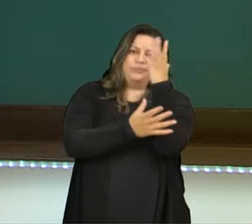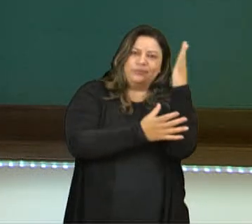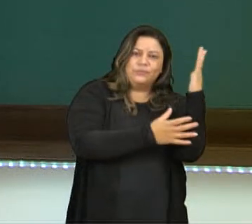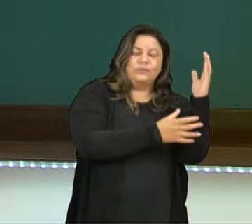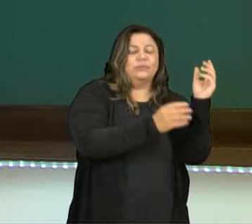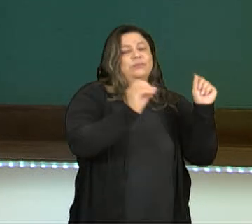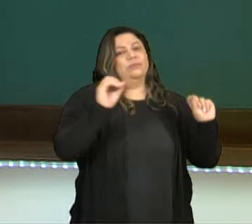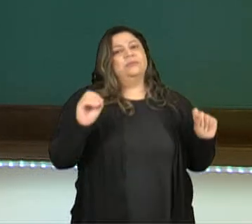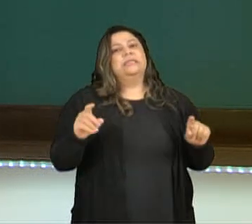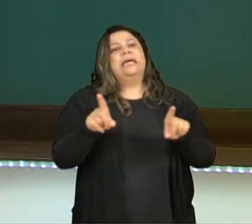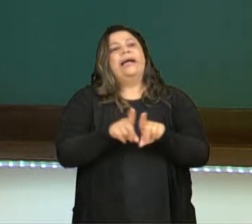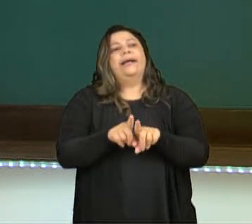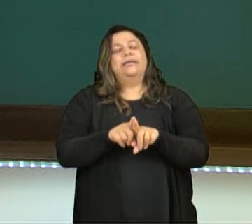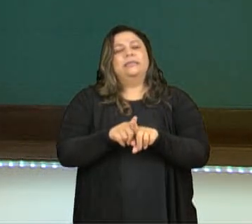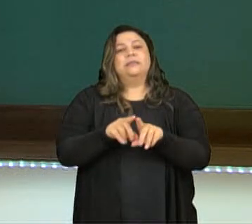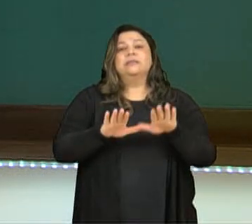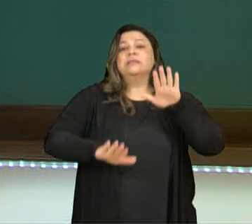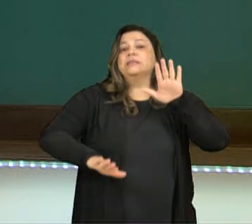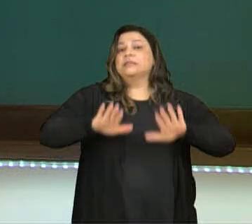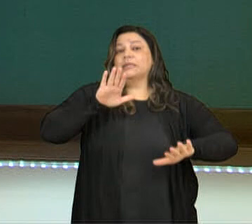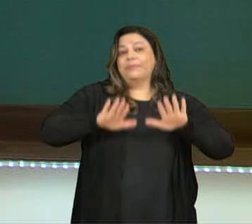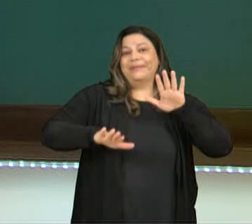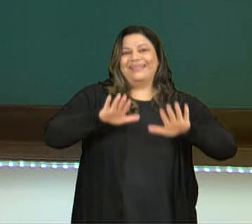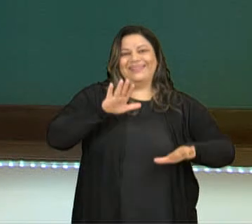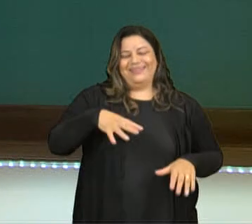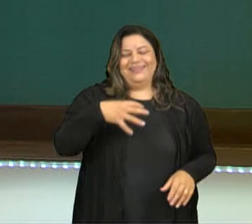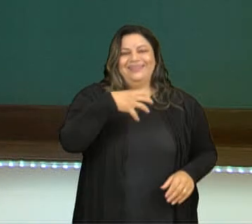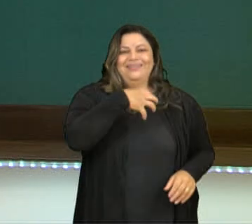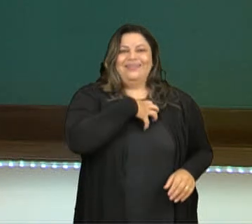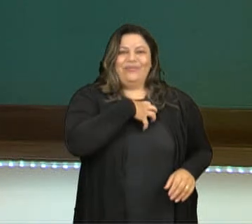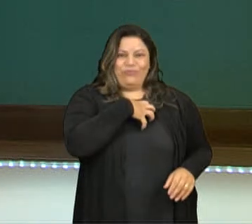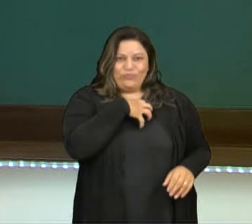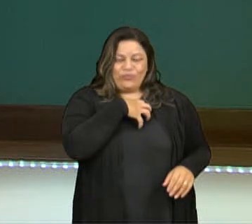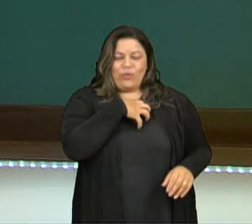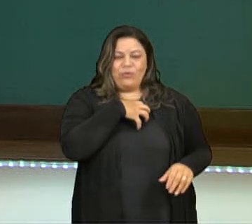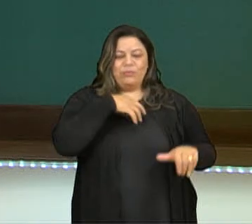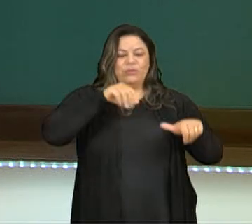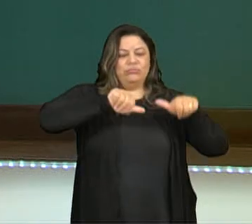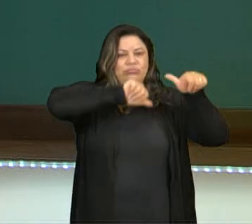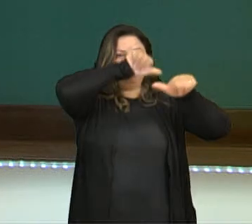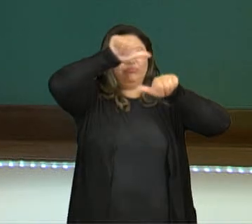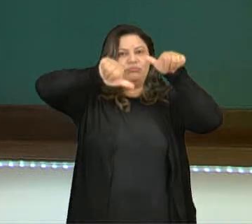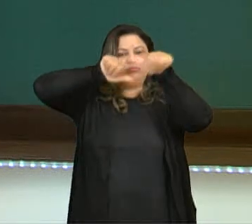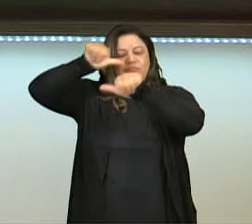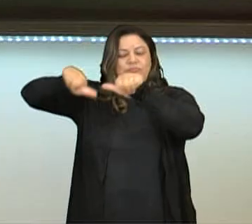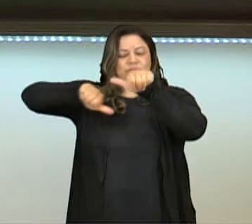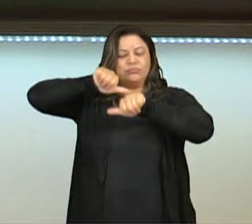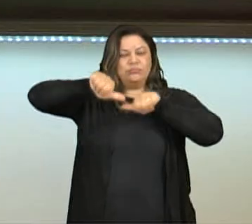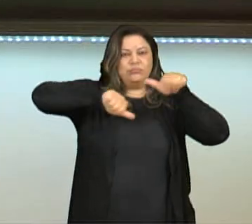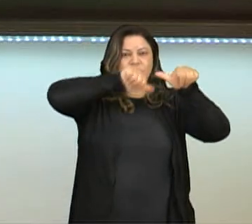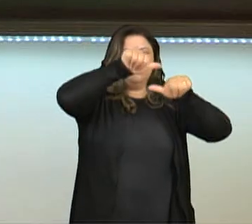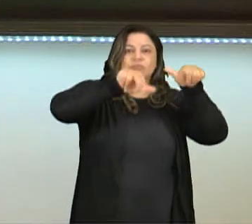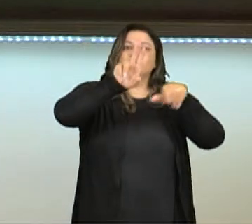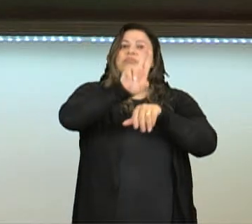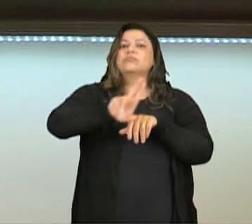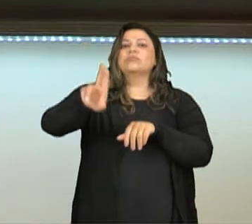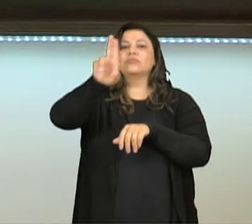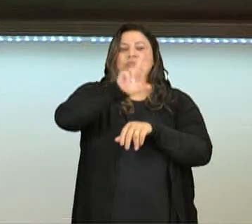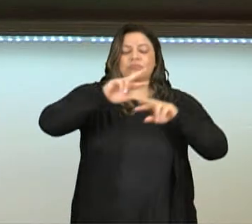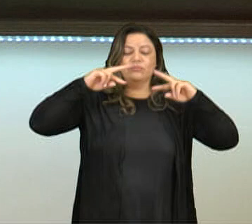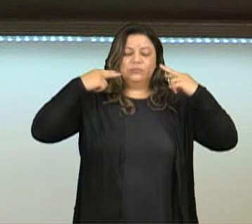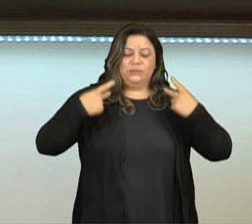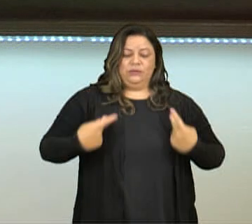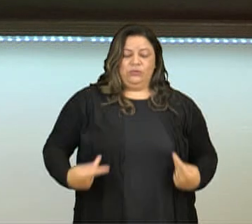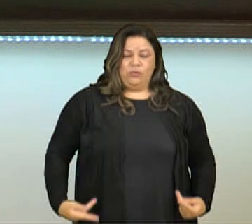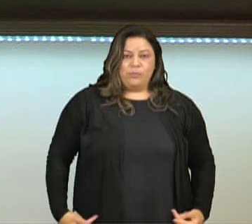pessoal, dependendo da forma como o recurso é utilizado pela sociedade humana, mesmo